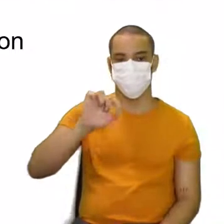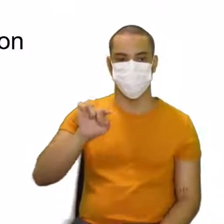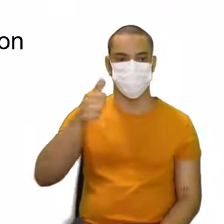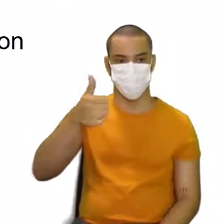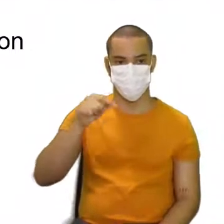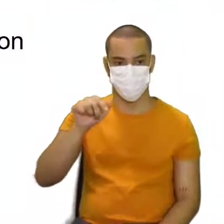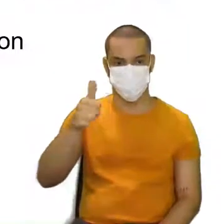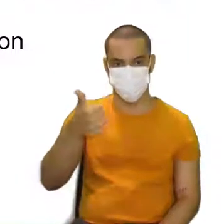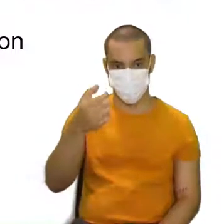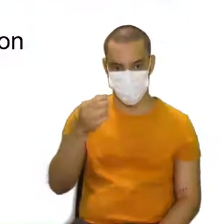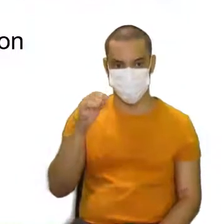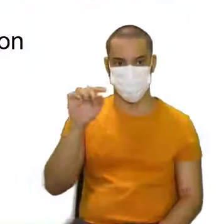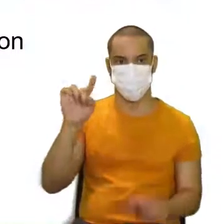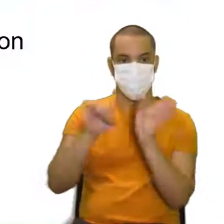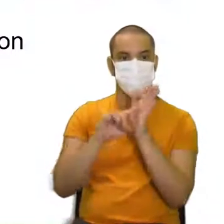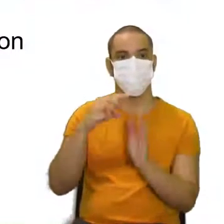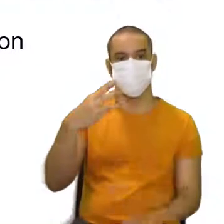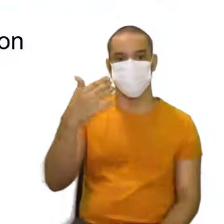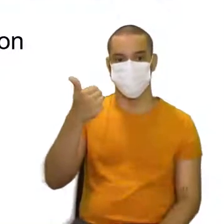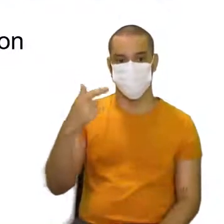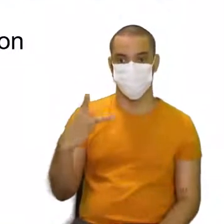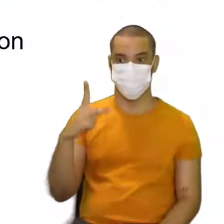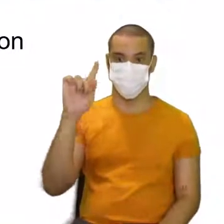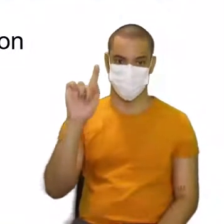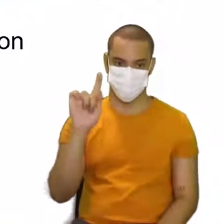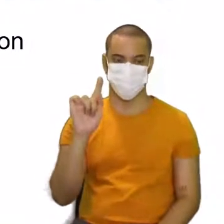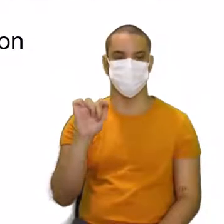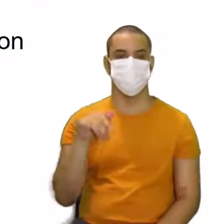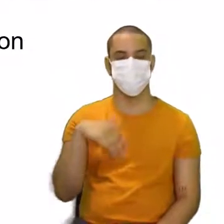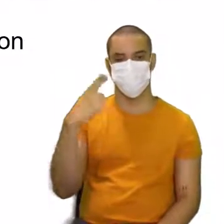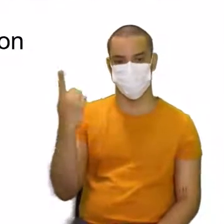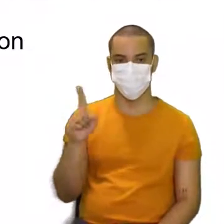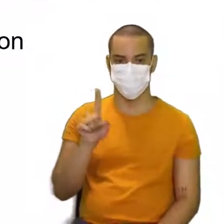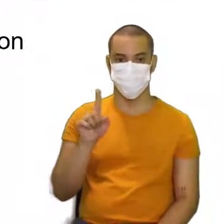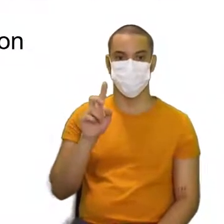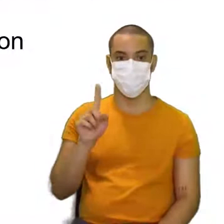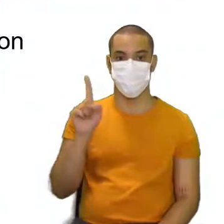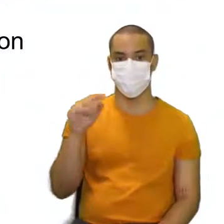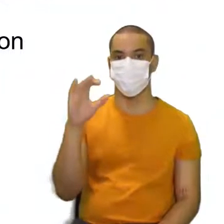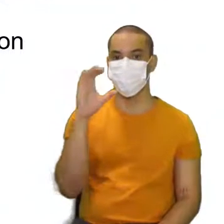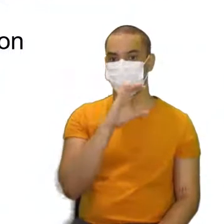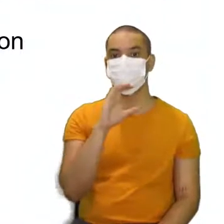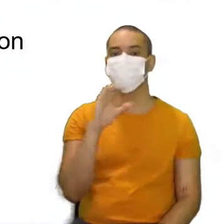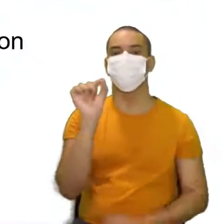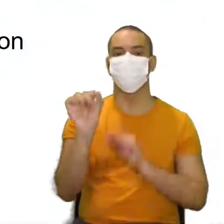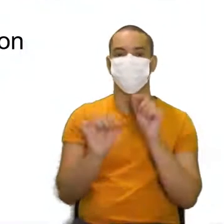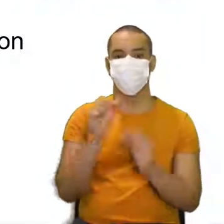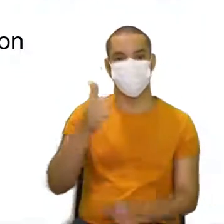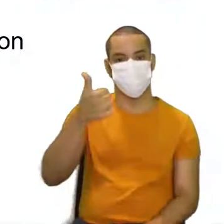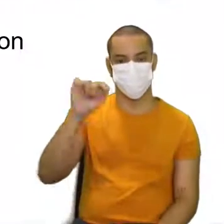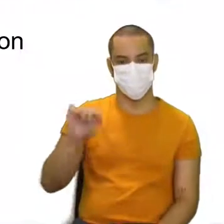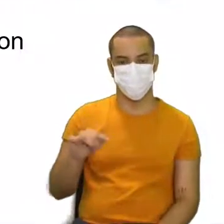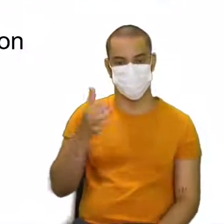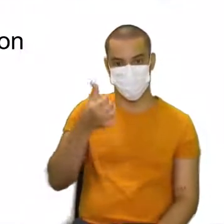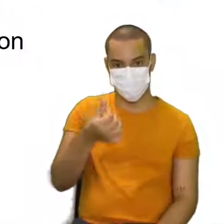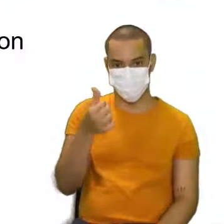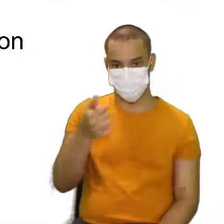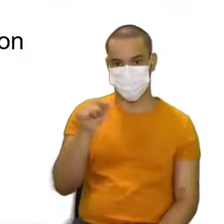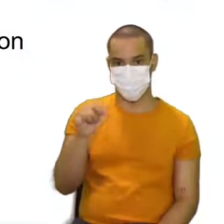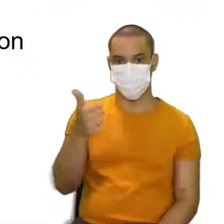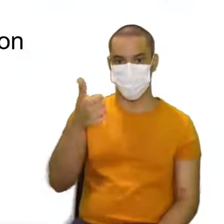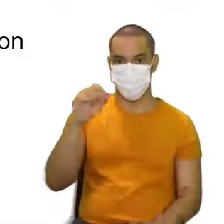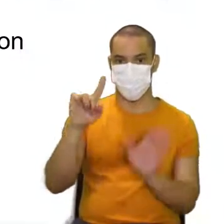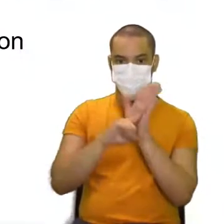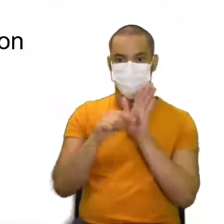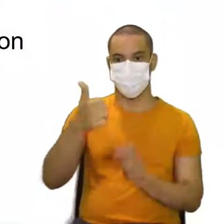elétron volt equivale a 1,6 vezes 10 menos 19 então foram dados aí só que eu tenho 10 elétron-volts né